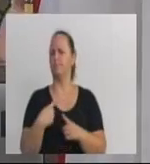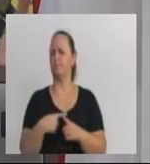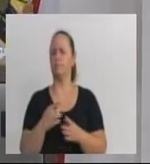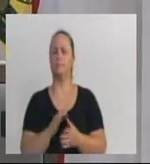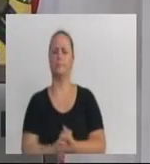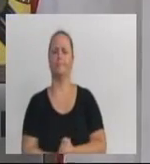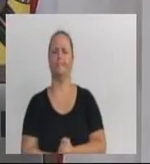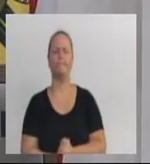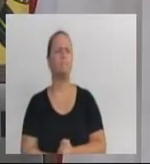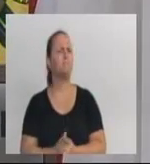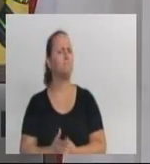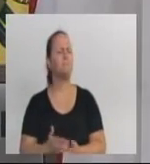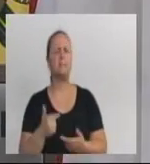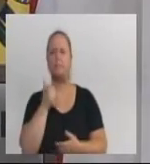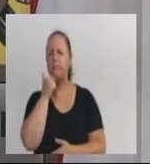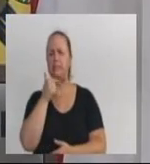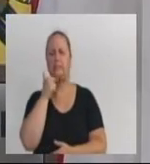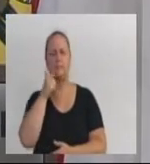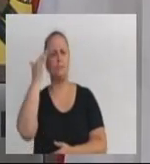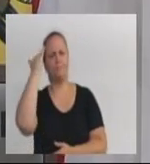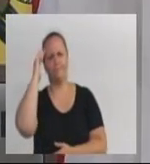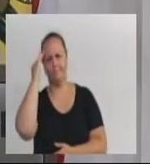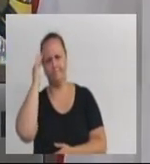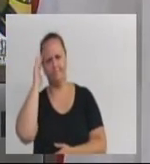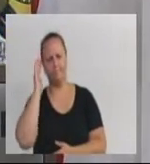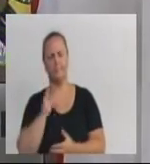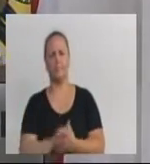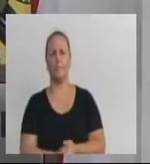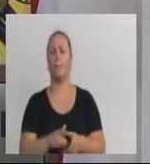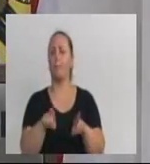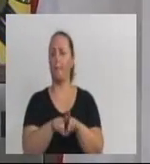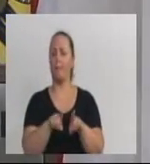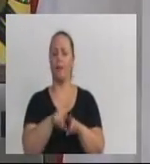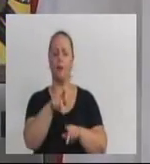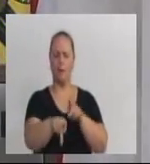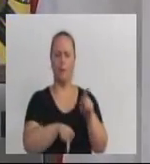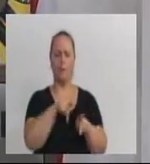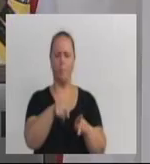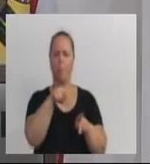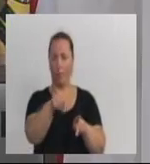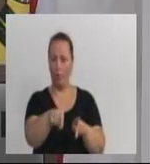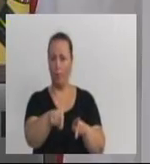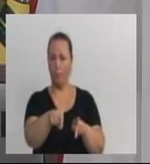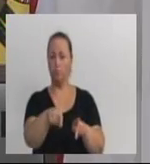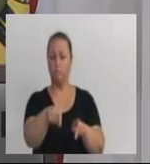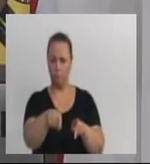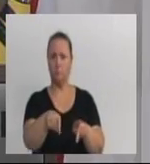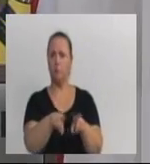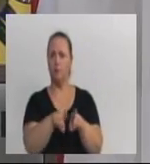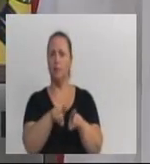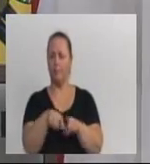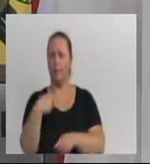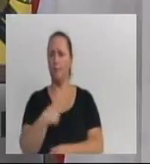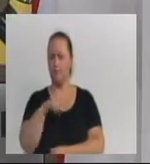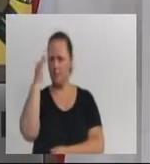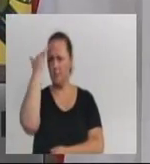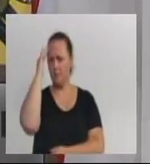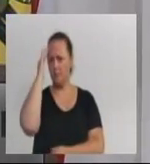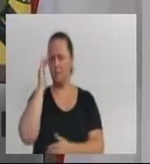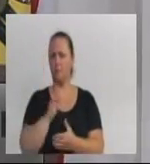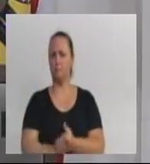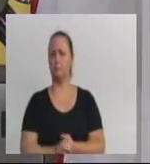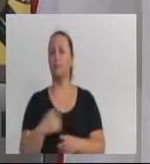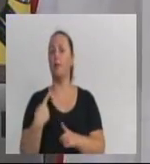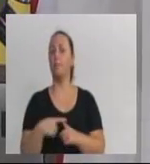queria entender isso aqui. E acho que a população também tem que entender. Porque quem está pagando, quem está sofrendo